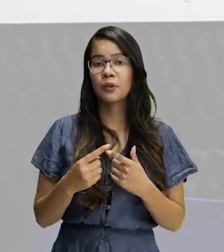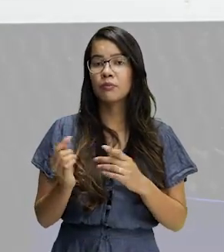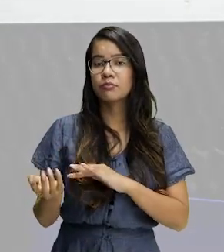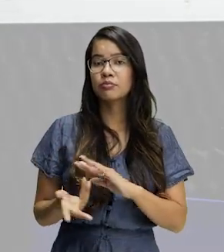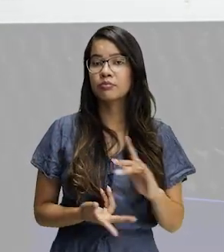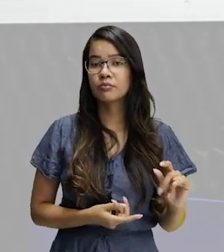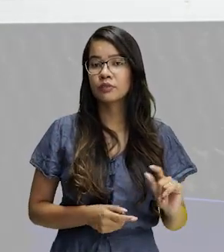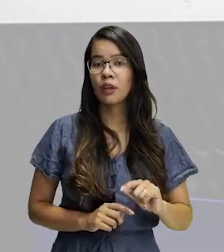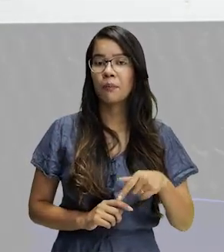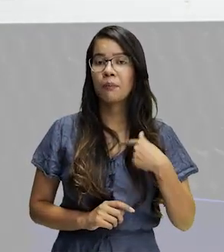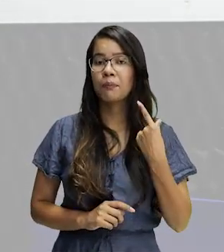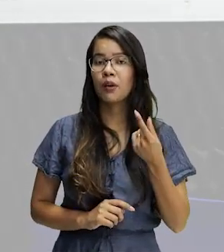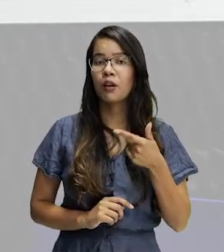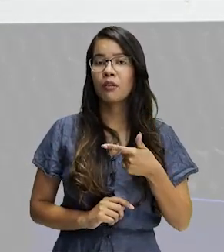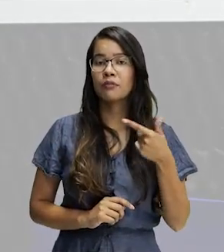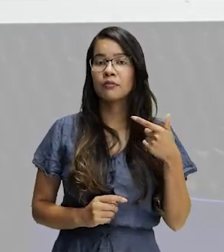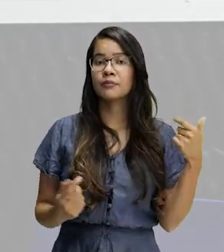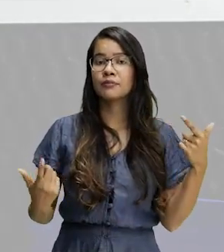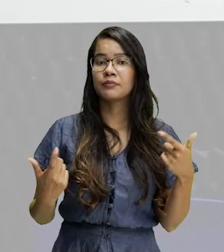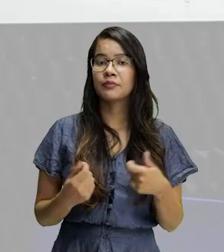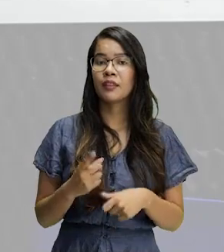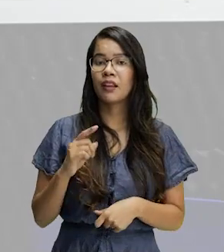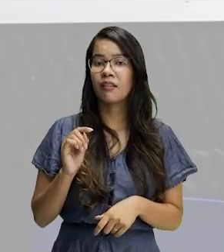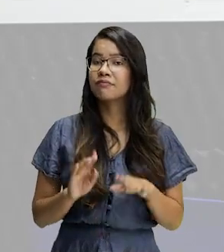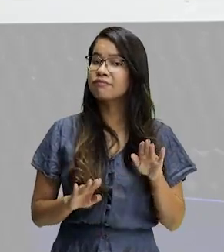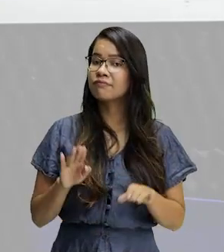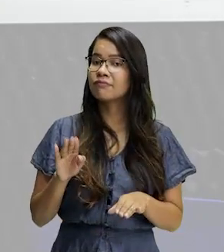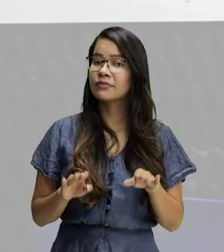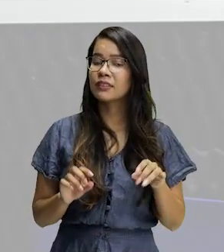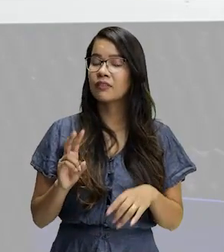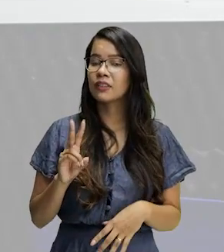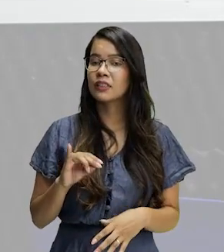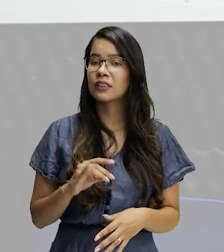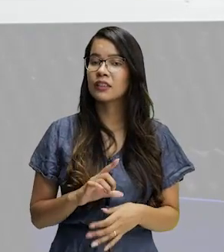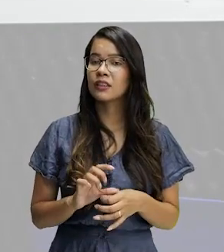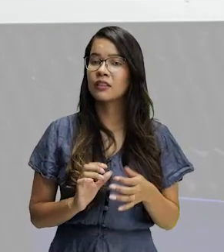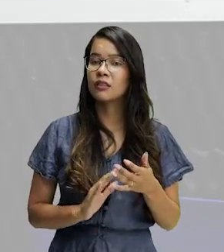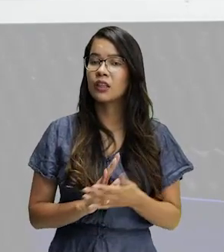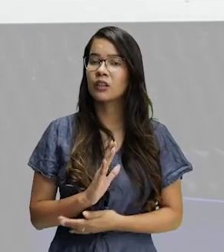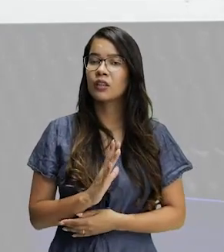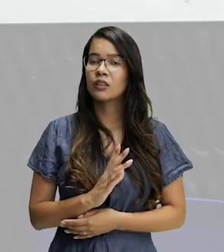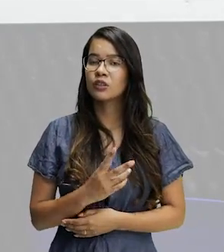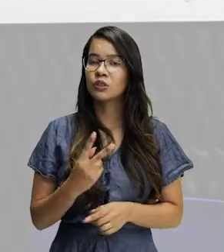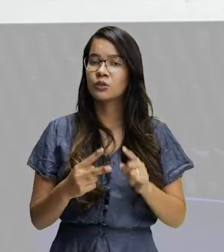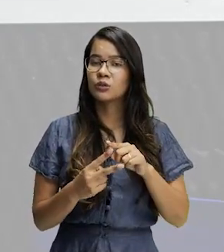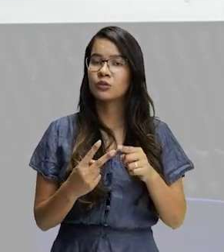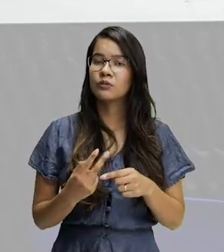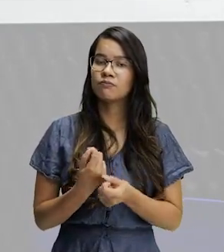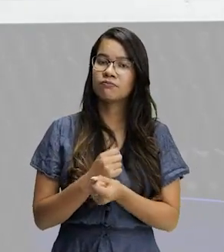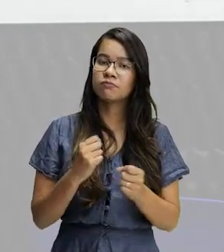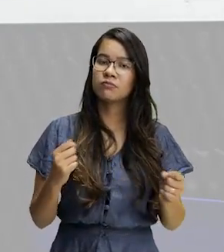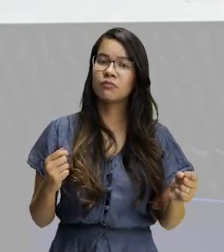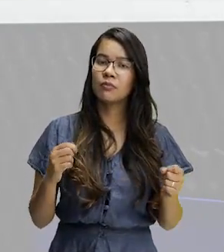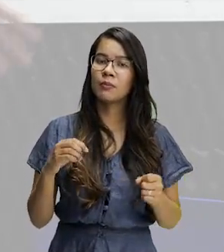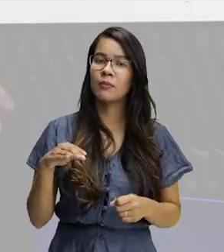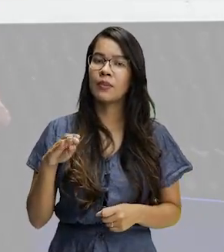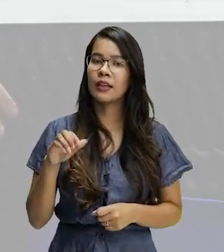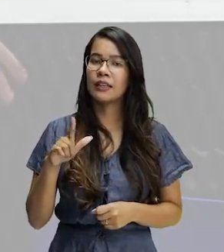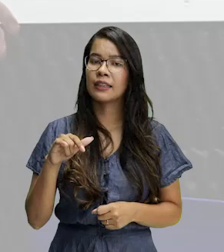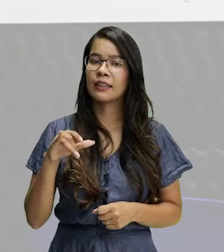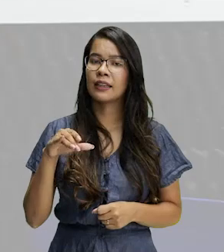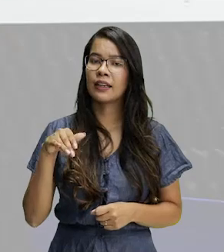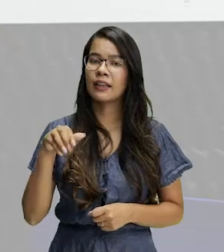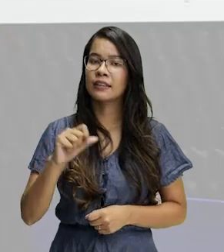um mundo que nós teremos surgimento de 2 grandes superpotências bélicas. 2 grandes superpotências bélicas. Estados